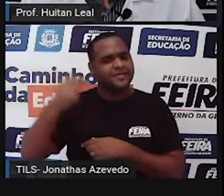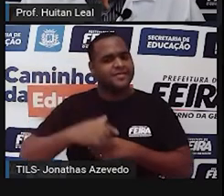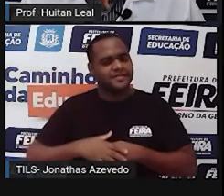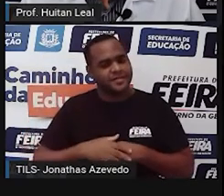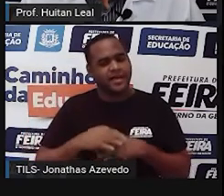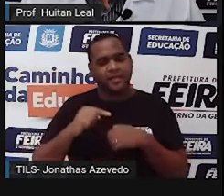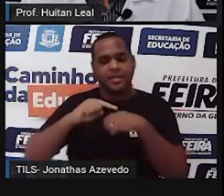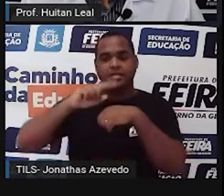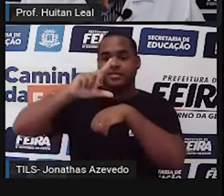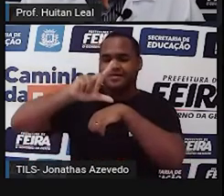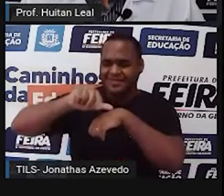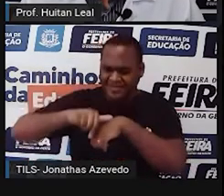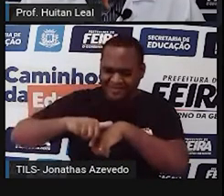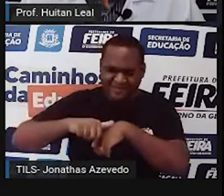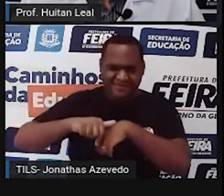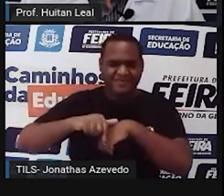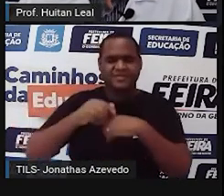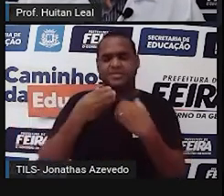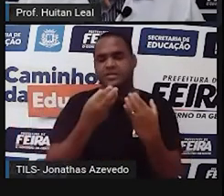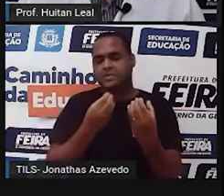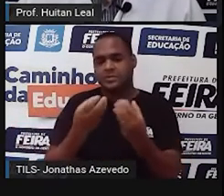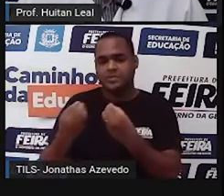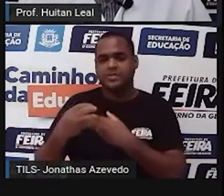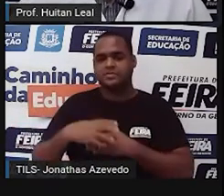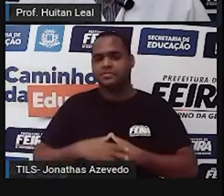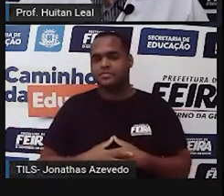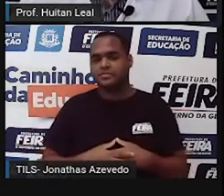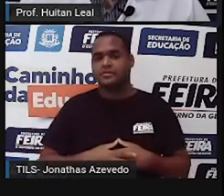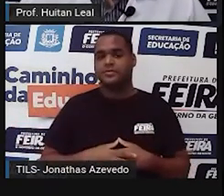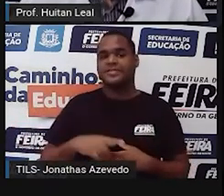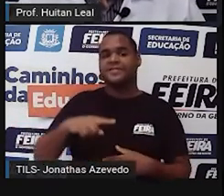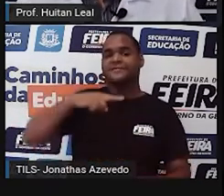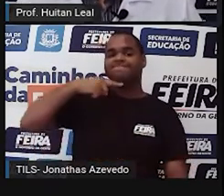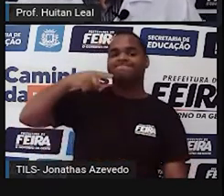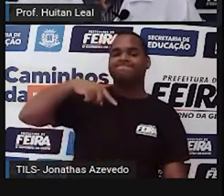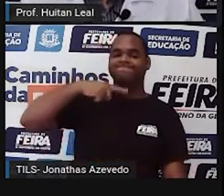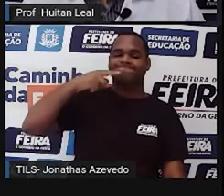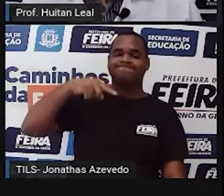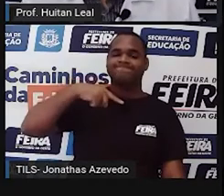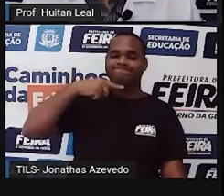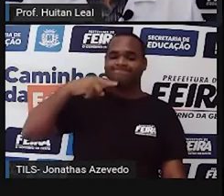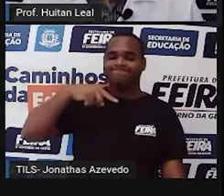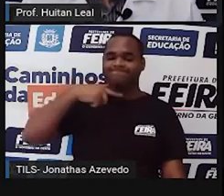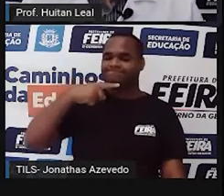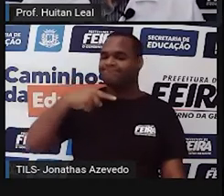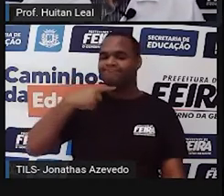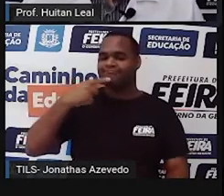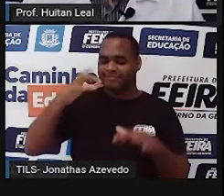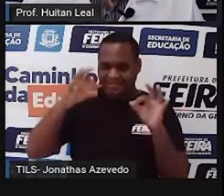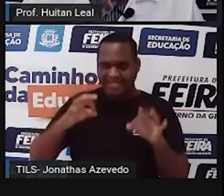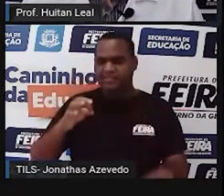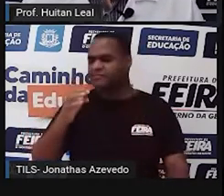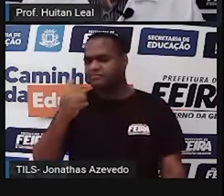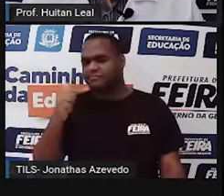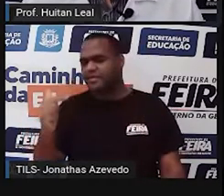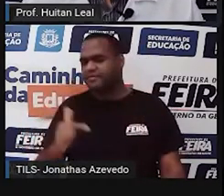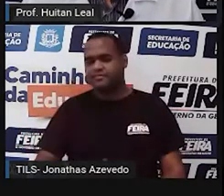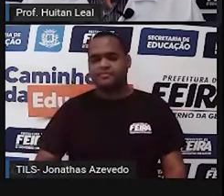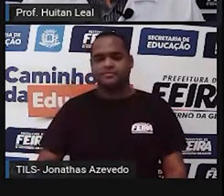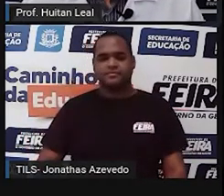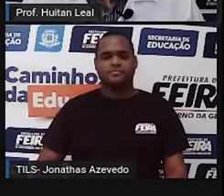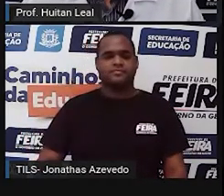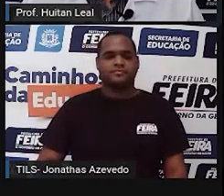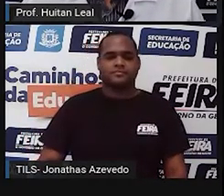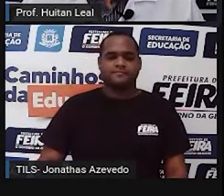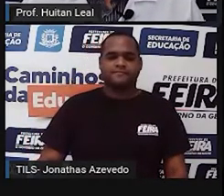que o atraso foi demasiado. De dúvida, quando é dúvida, quando você não tem certeza, então, quais são